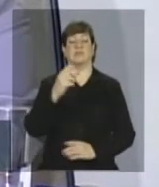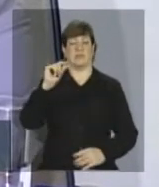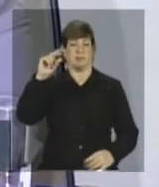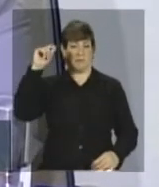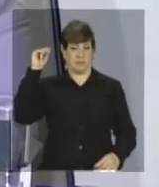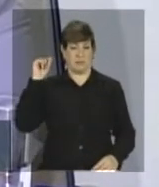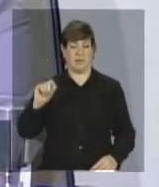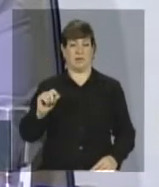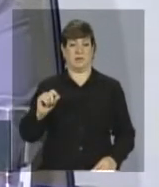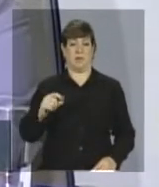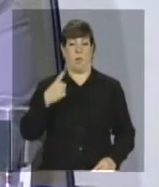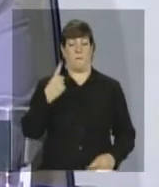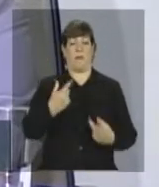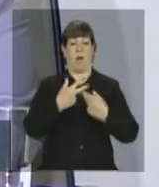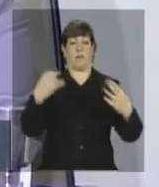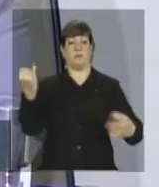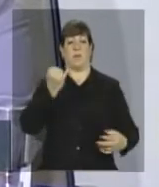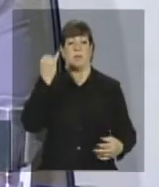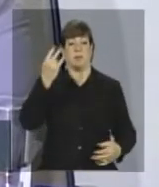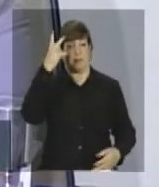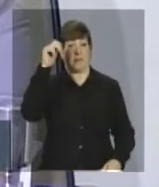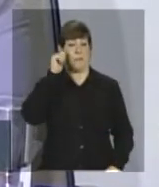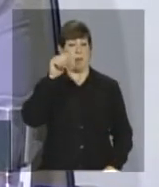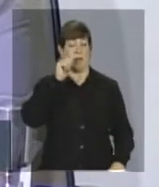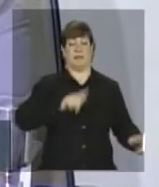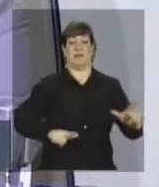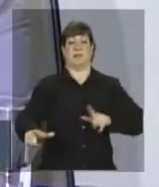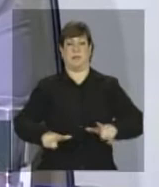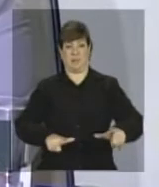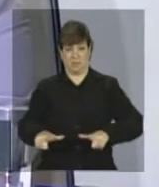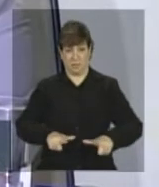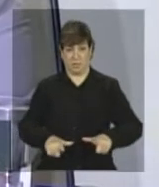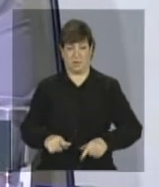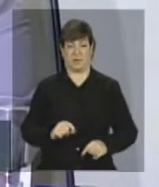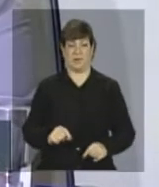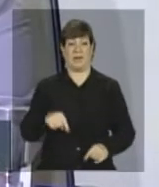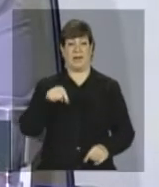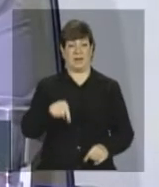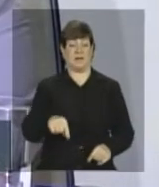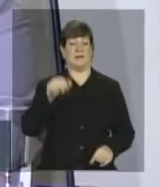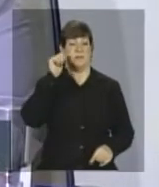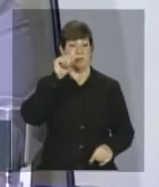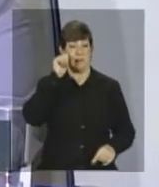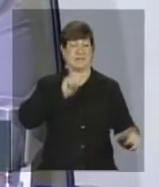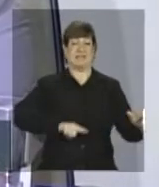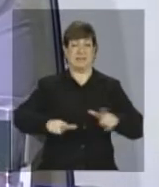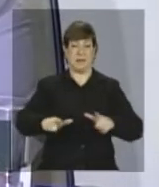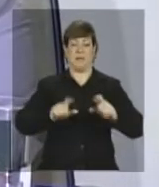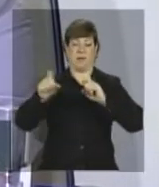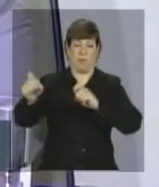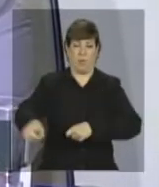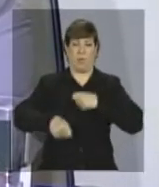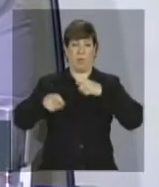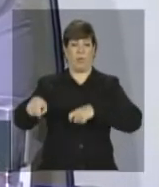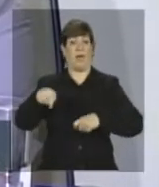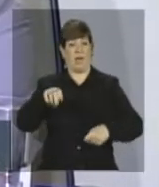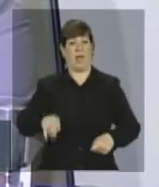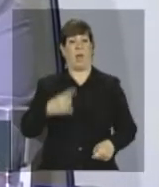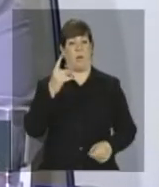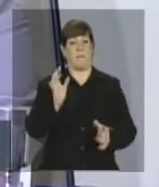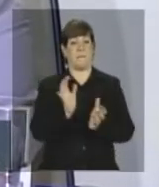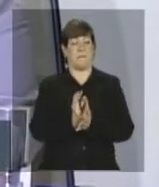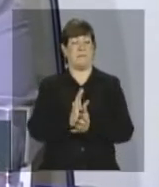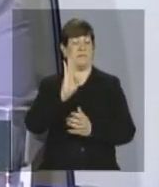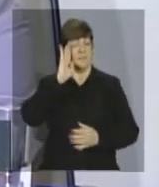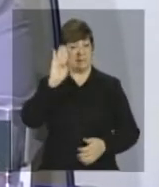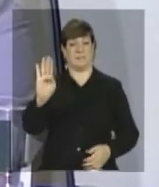uma marca importante das mulheres trabalhadoras. E as trabalhadoras rurais são uma parte